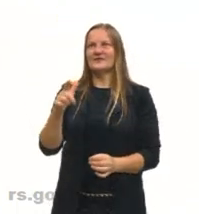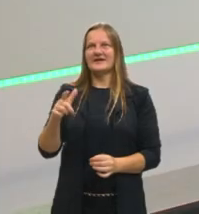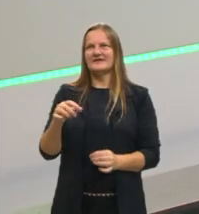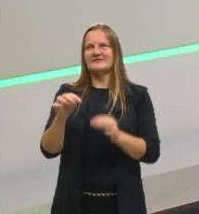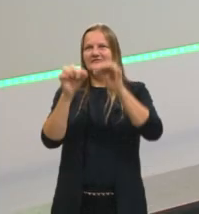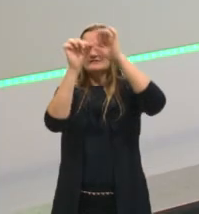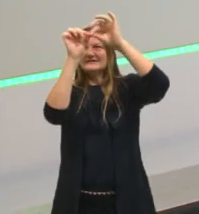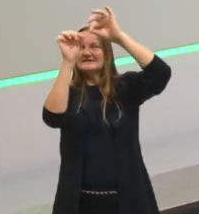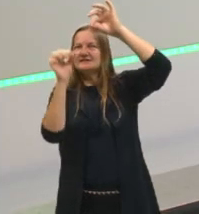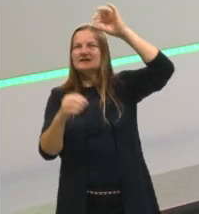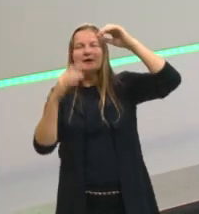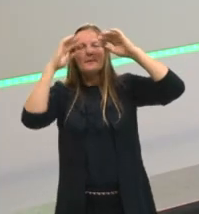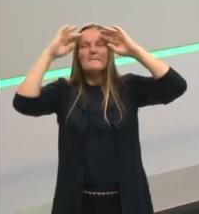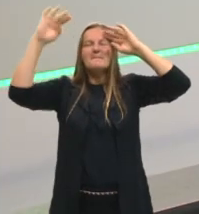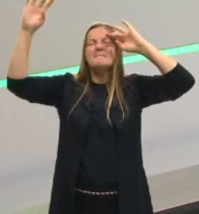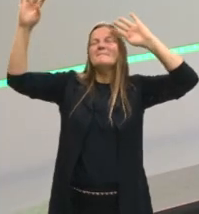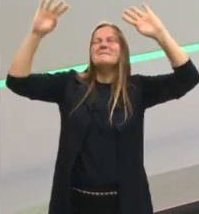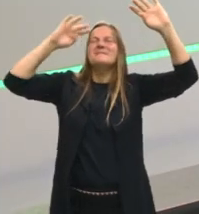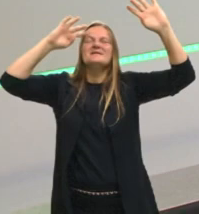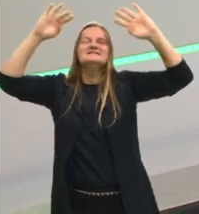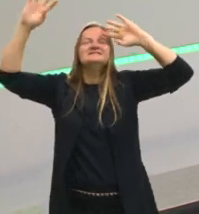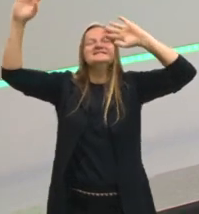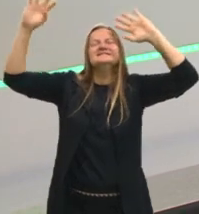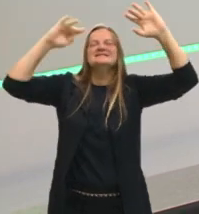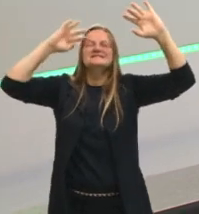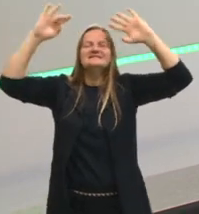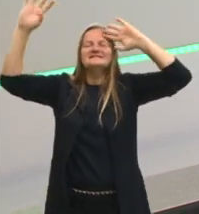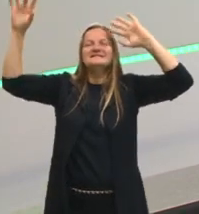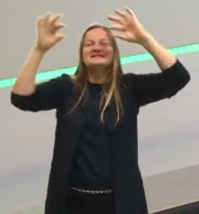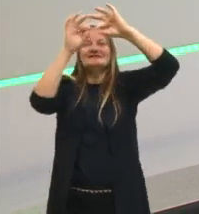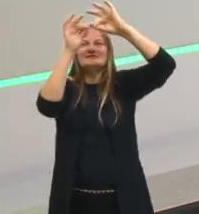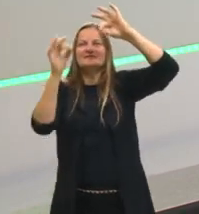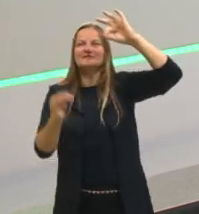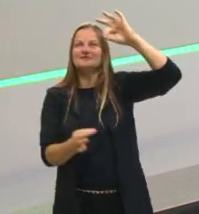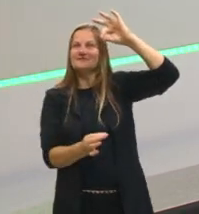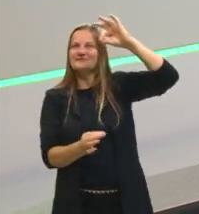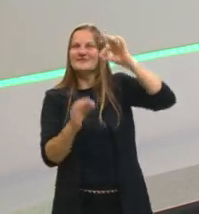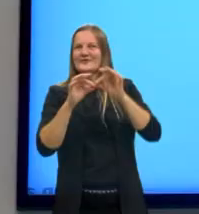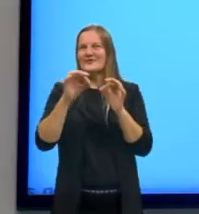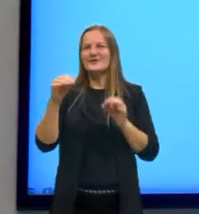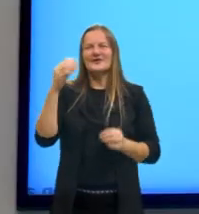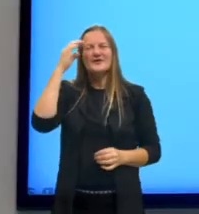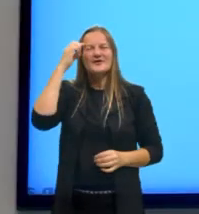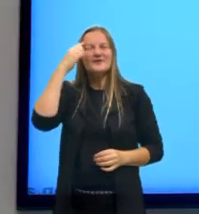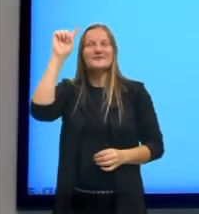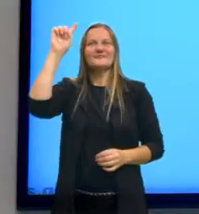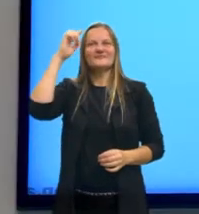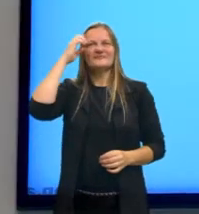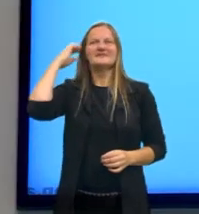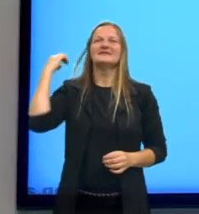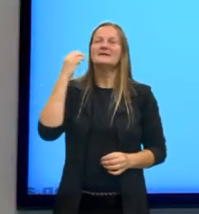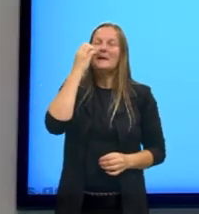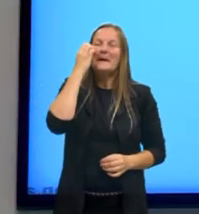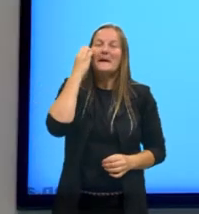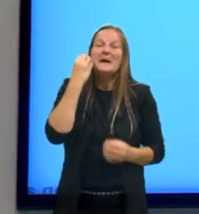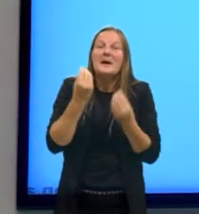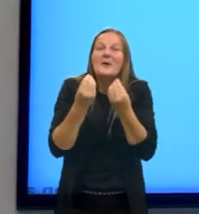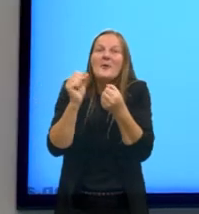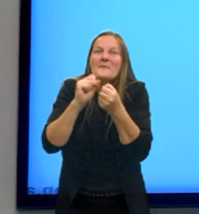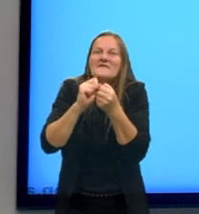na cabeça de dizer elas são linhas imaginárias né o ser humano então imaginou essas linhas para poder